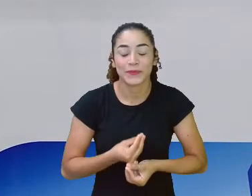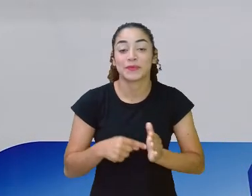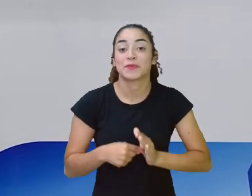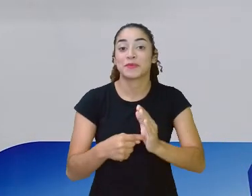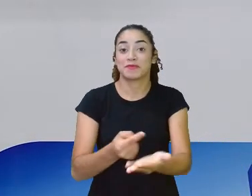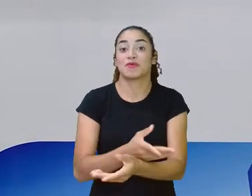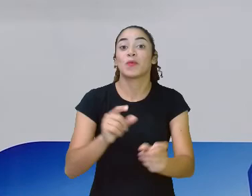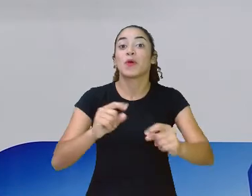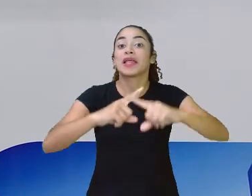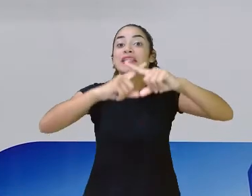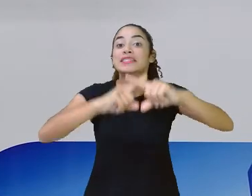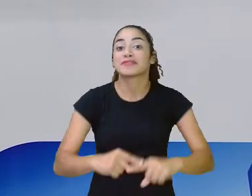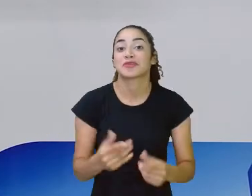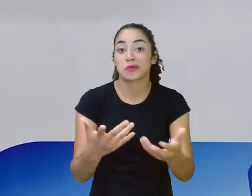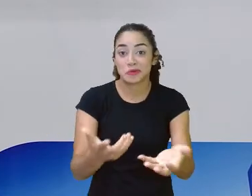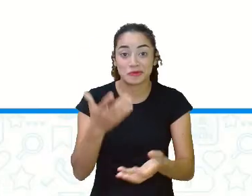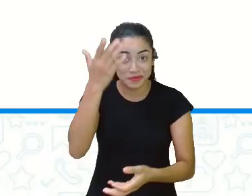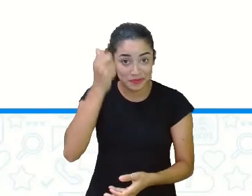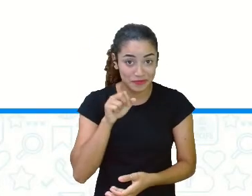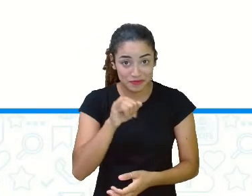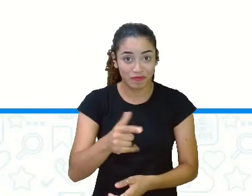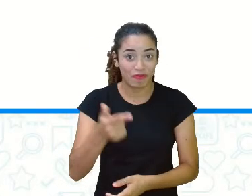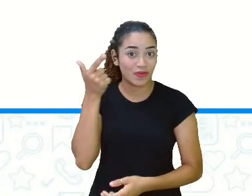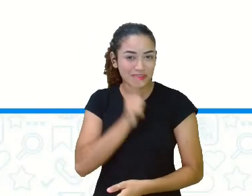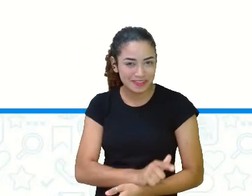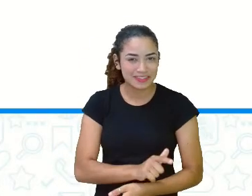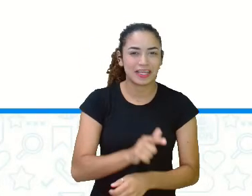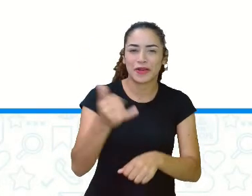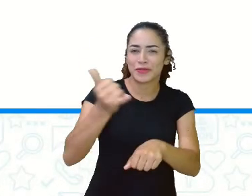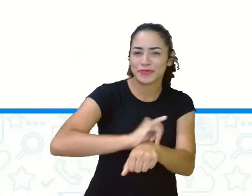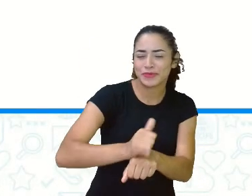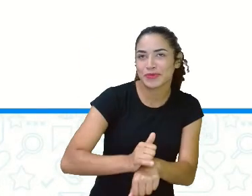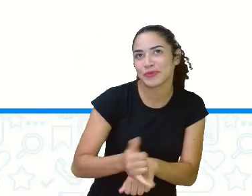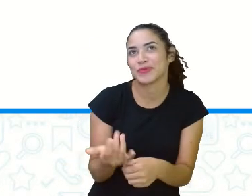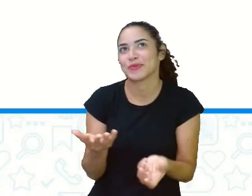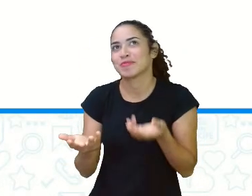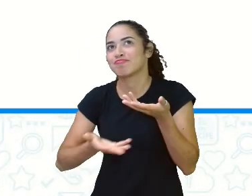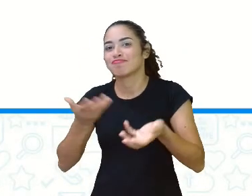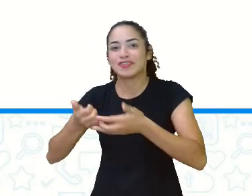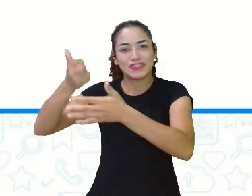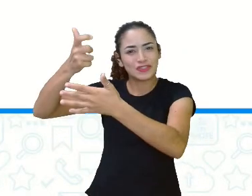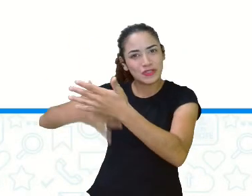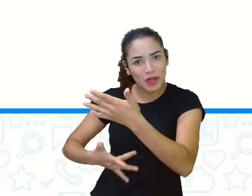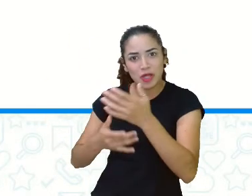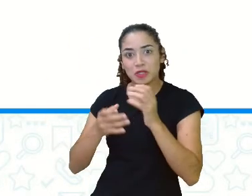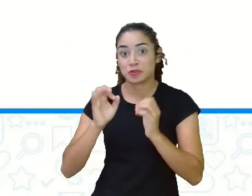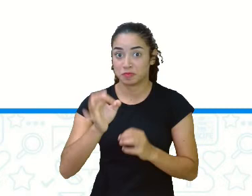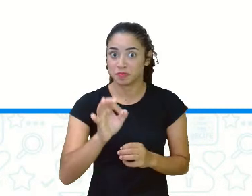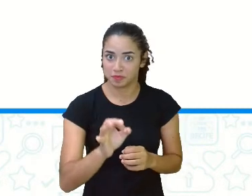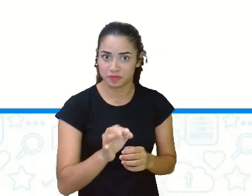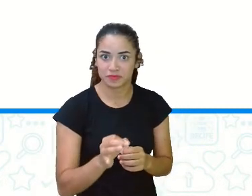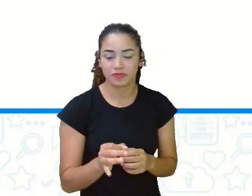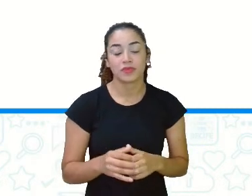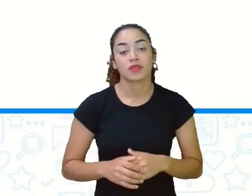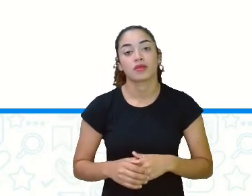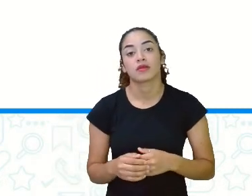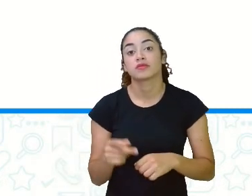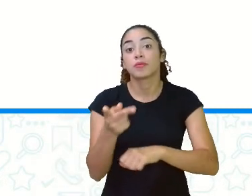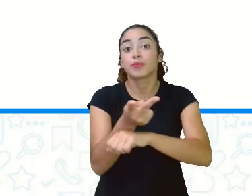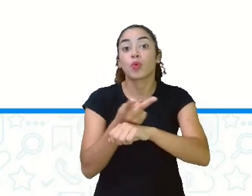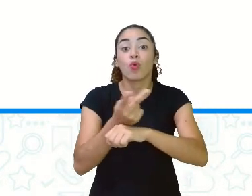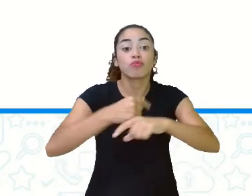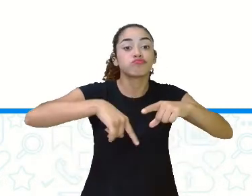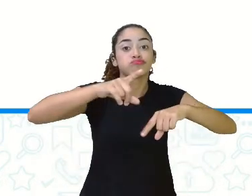vocês. Quero ver quem vai fazer. Conta pra gente lá no YouTube, conta pra gente lá no chat, tá certo? Procure produtos